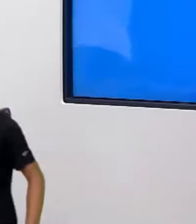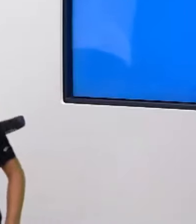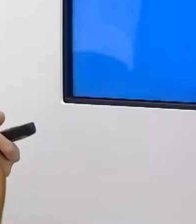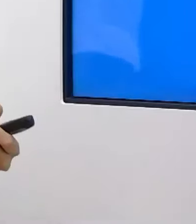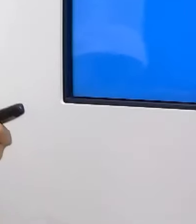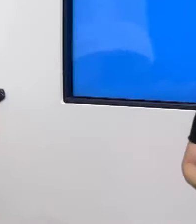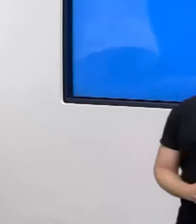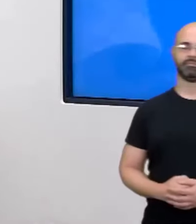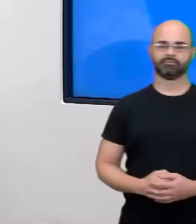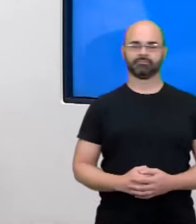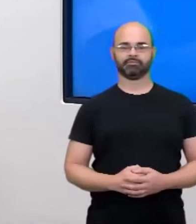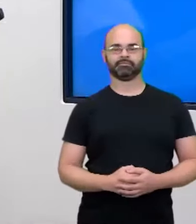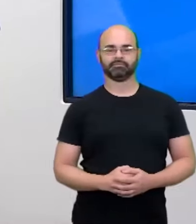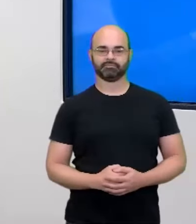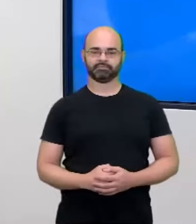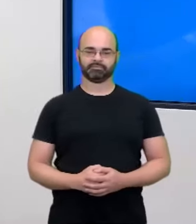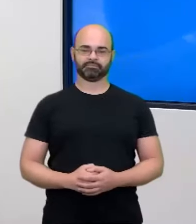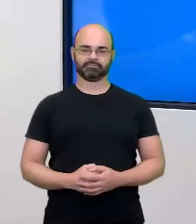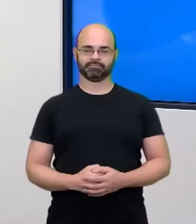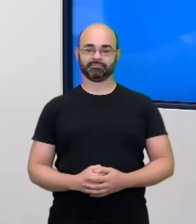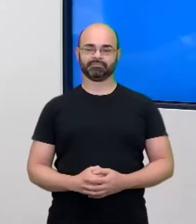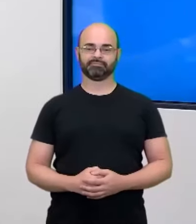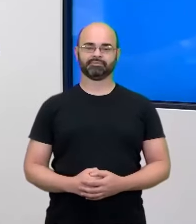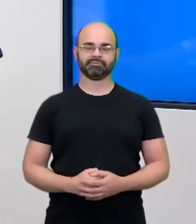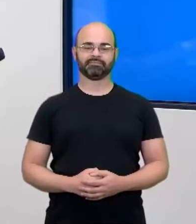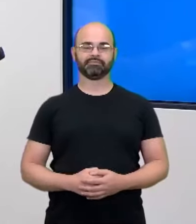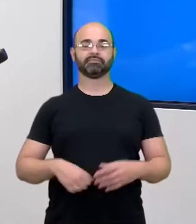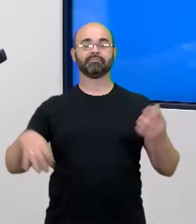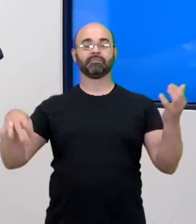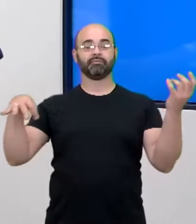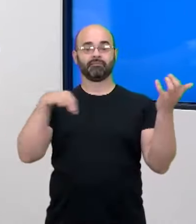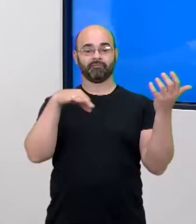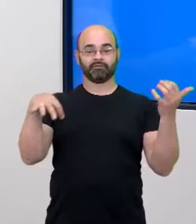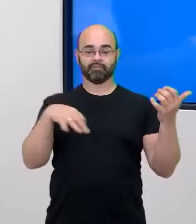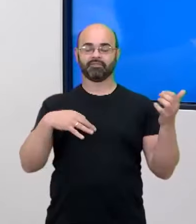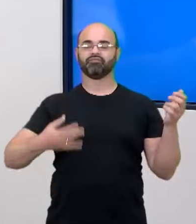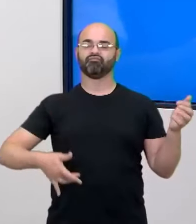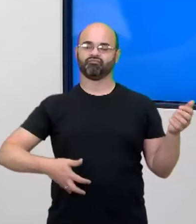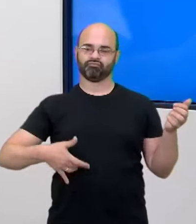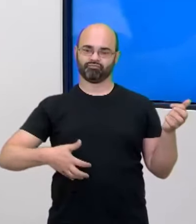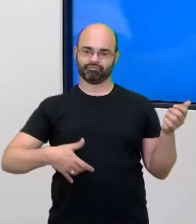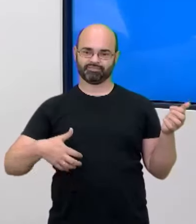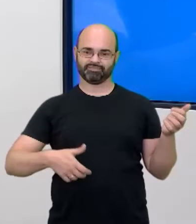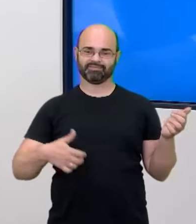tem muitas vezes um contrabaixo, às vezes um banjo fazendo aquele...